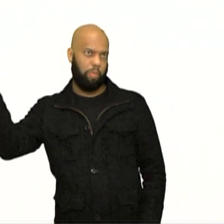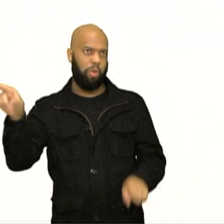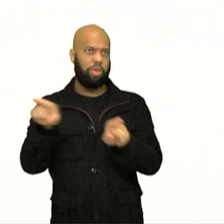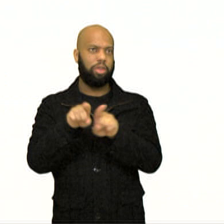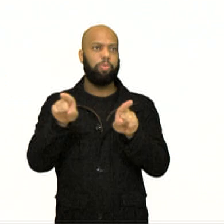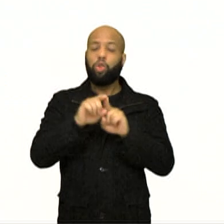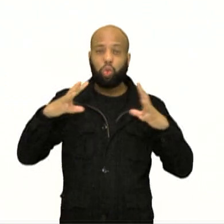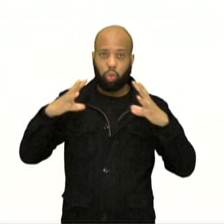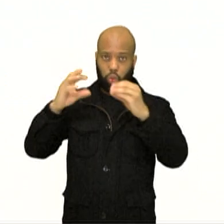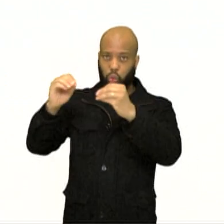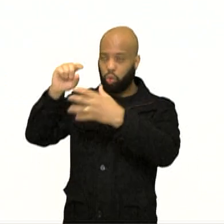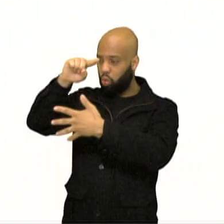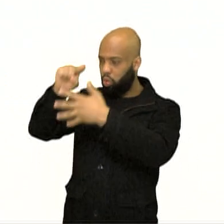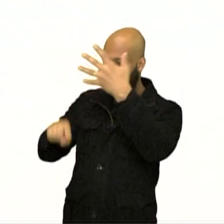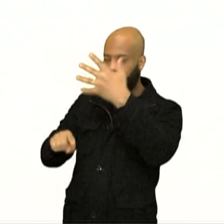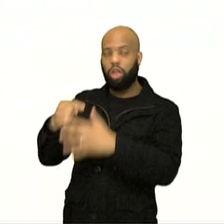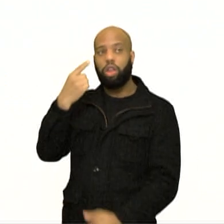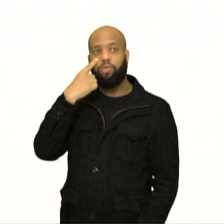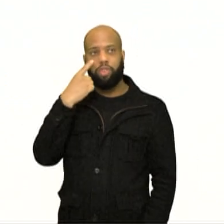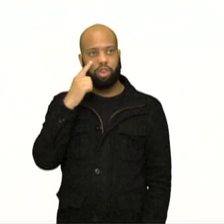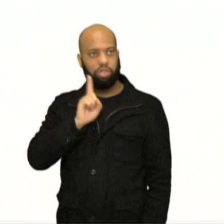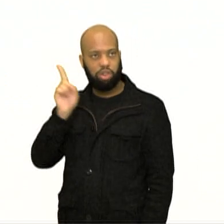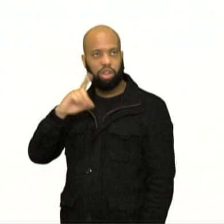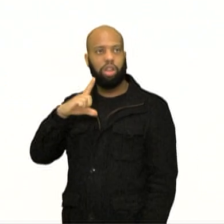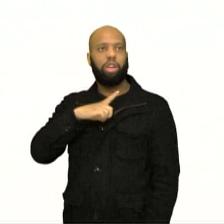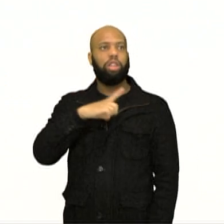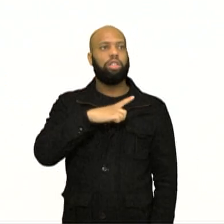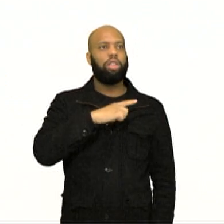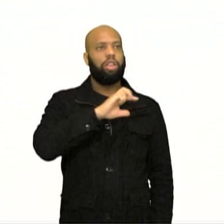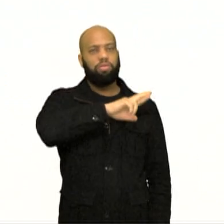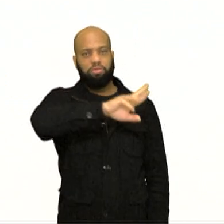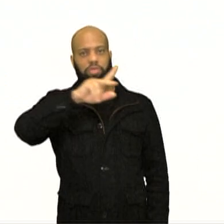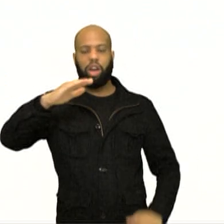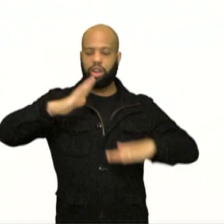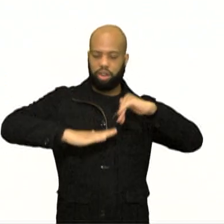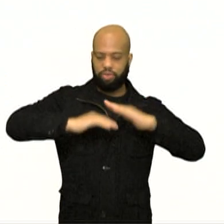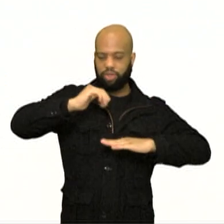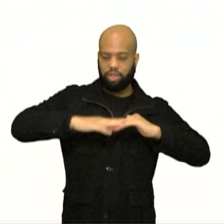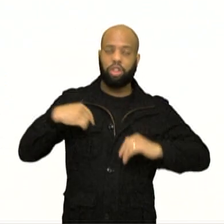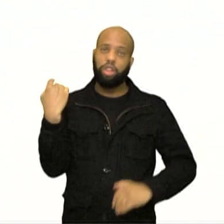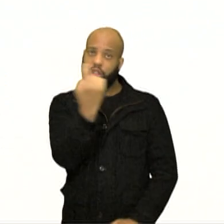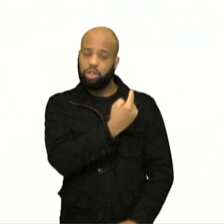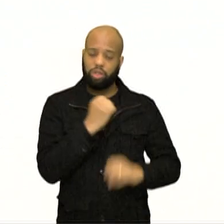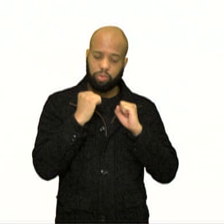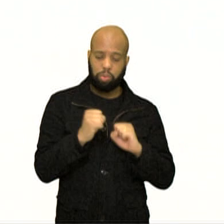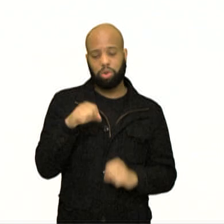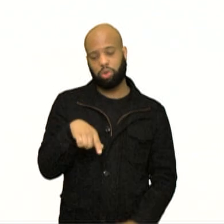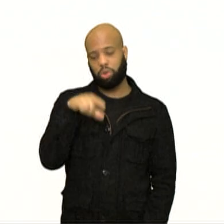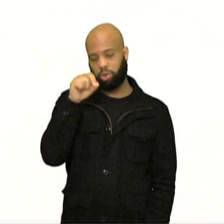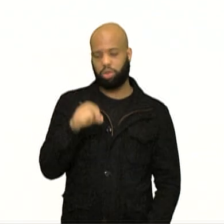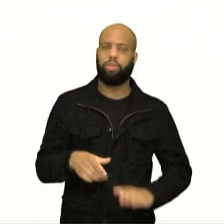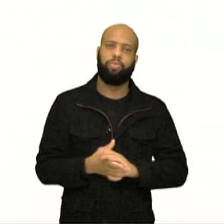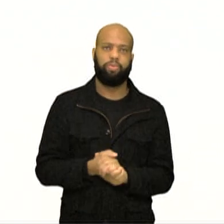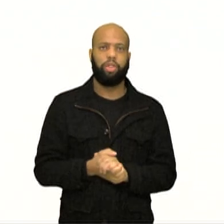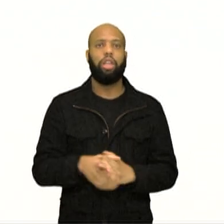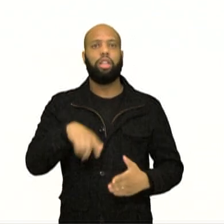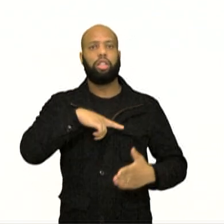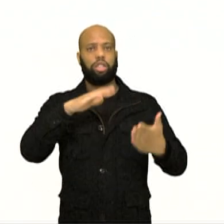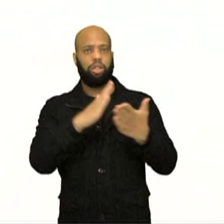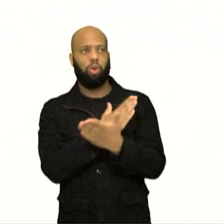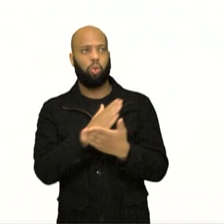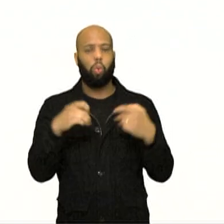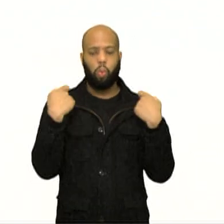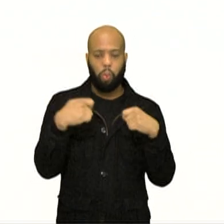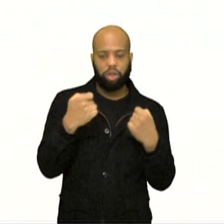as alternativas, né? Observem que há uma porção de profissões que nós podemos escolher, né? Algumas